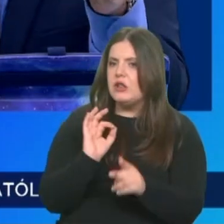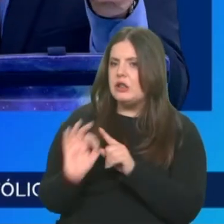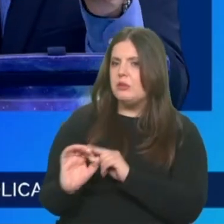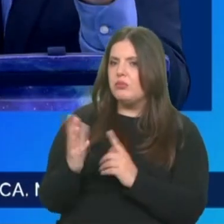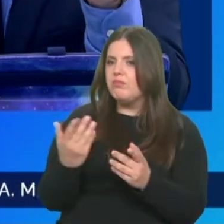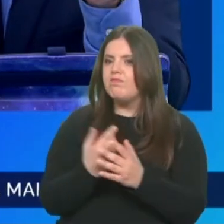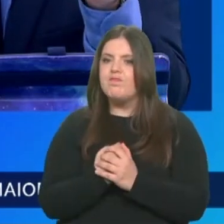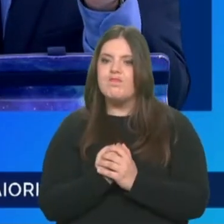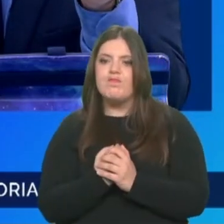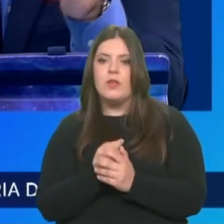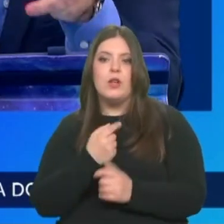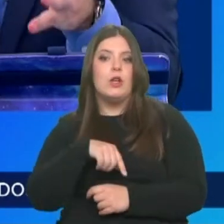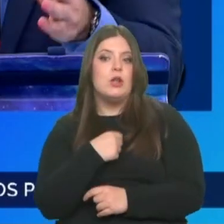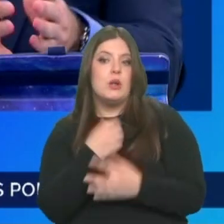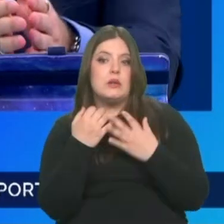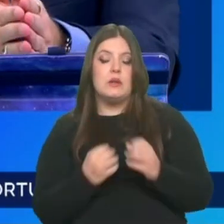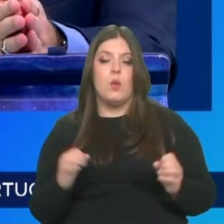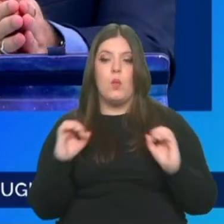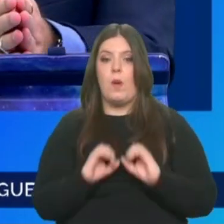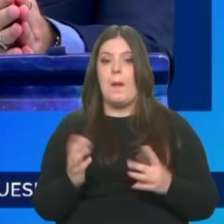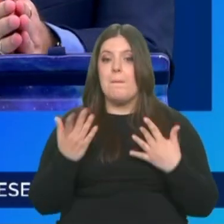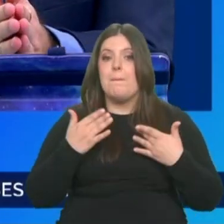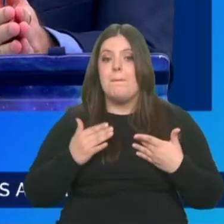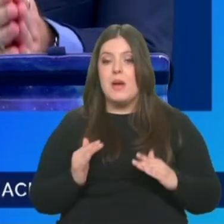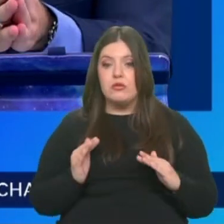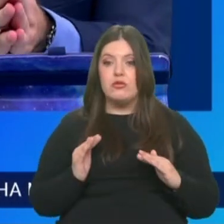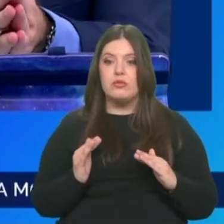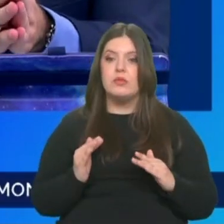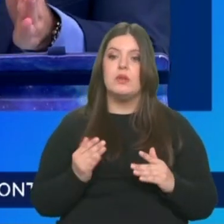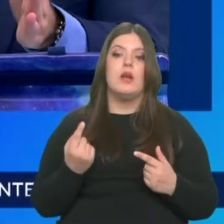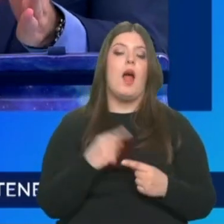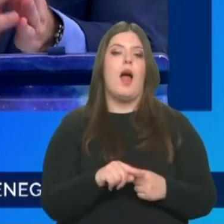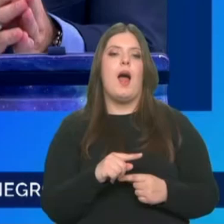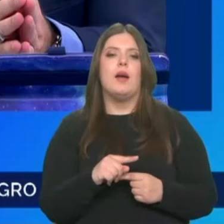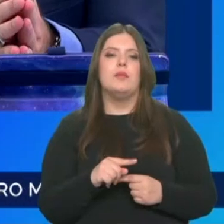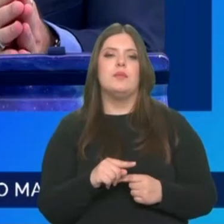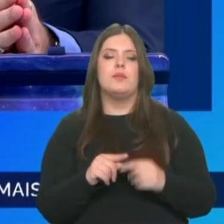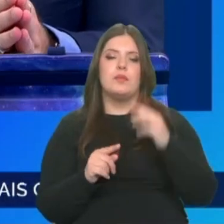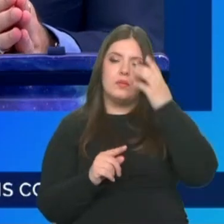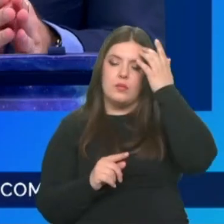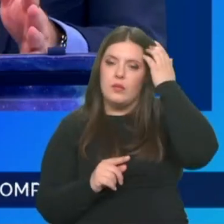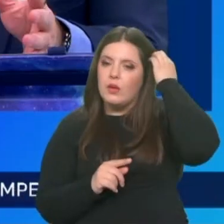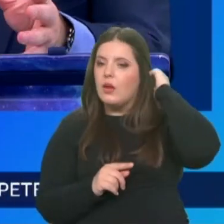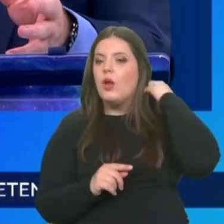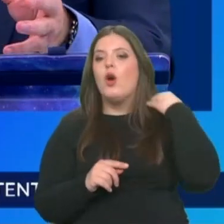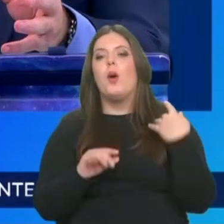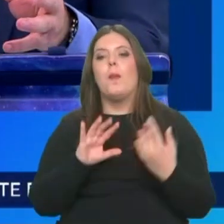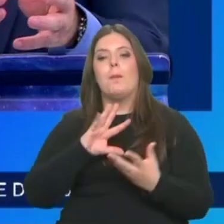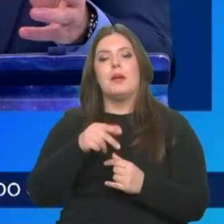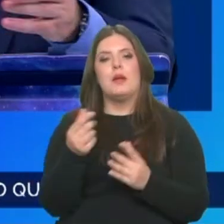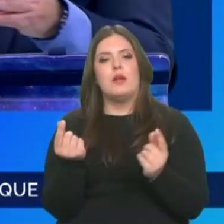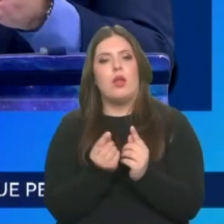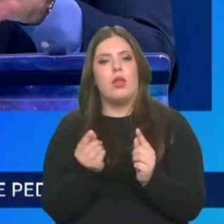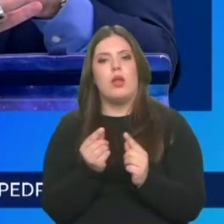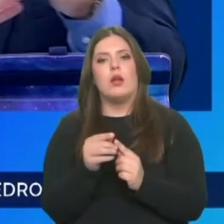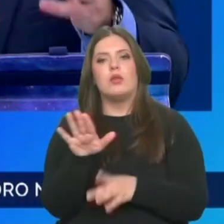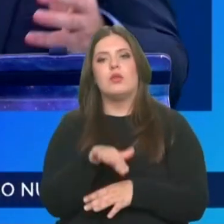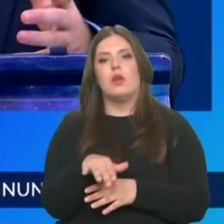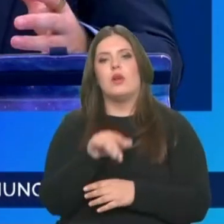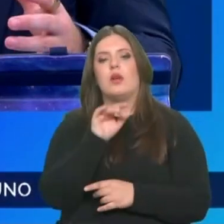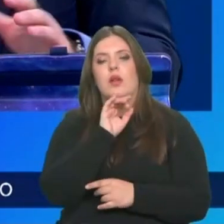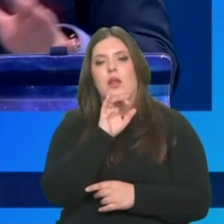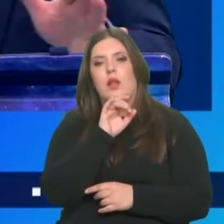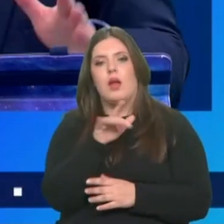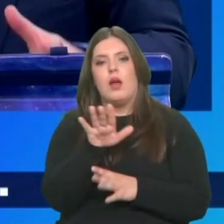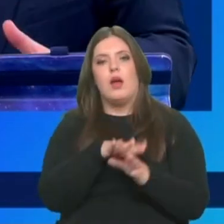explosões. Nós não temos essa garantia, mas há ali pelo menos um destes exoplanetas está na chamada zona de habitabilidade